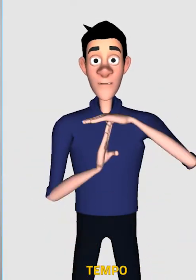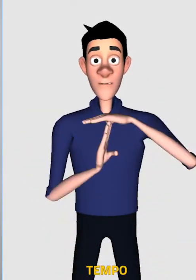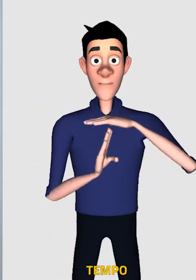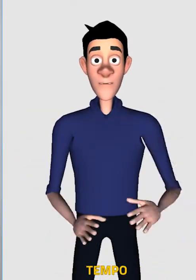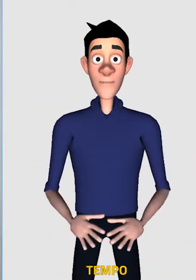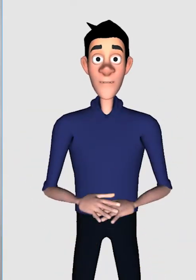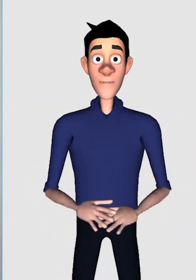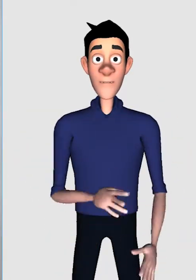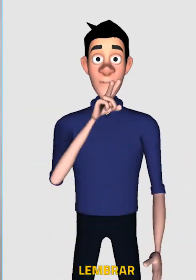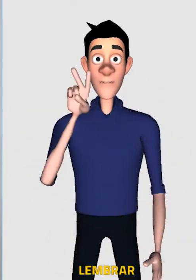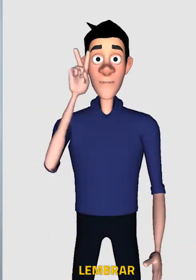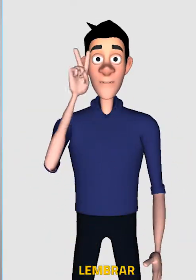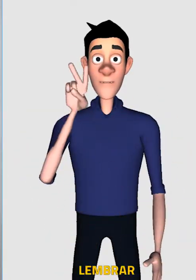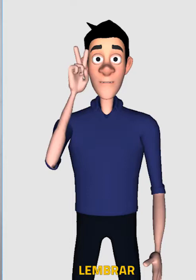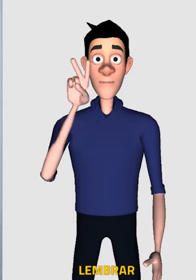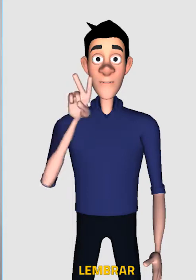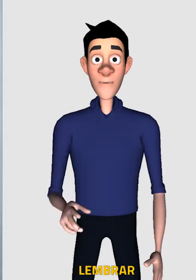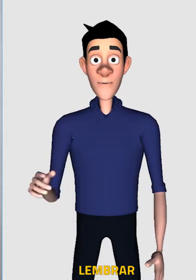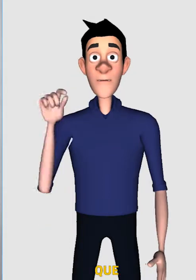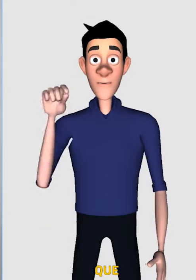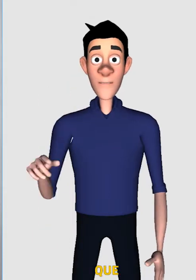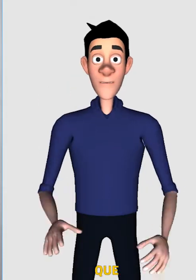Para responder o item A,